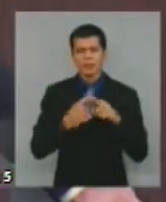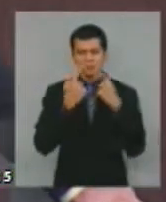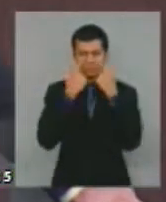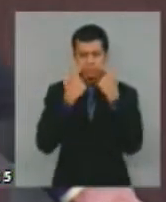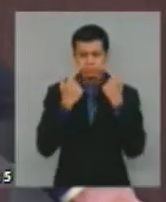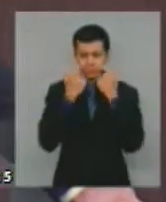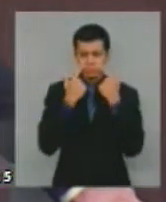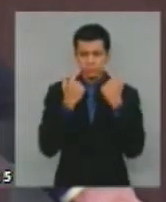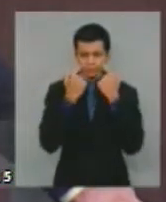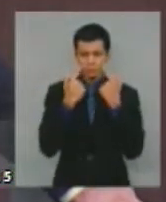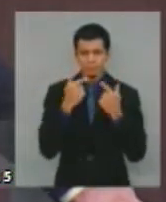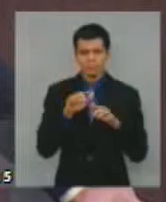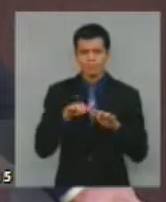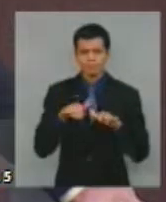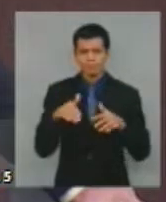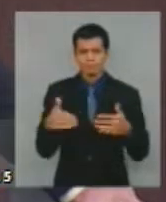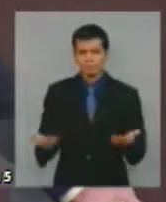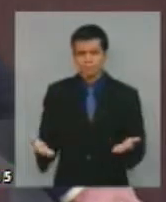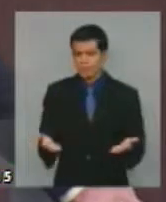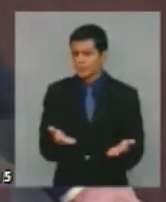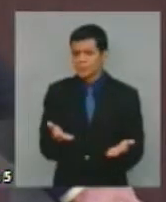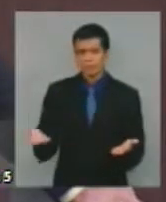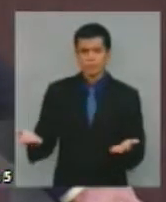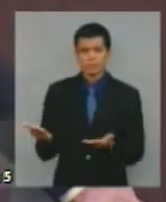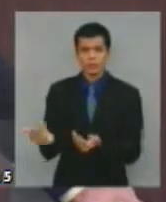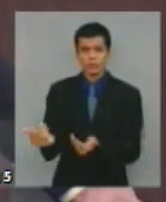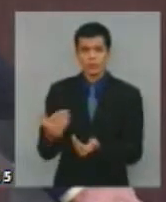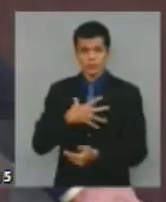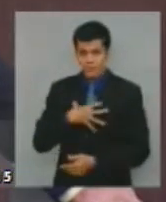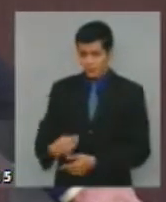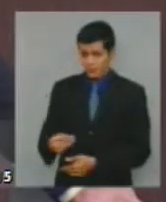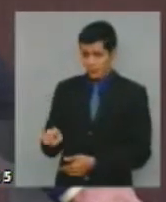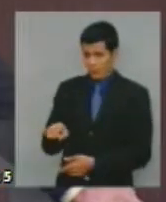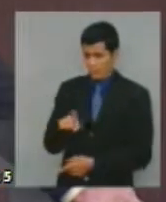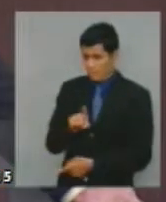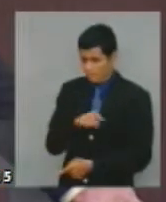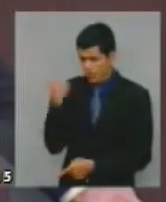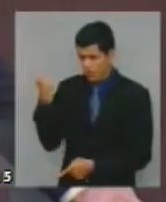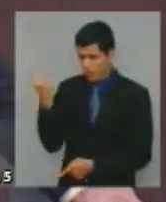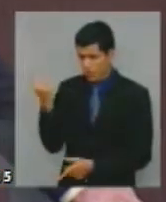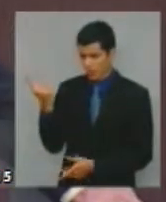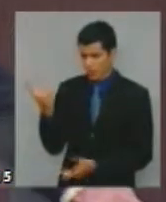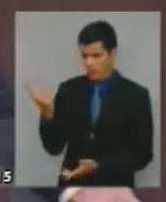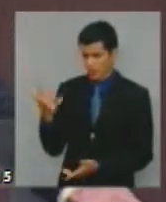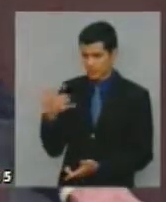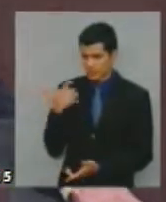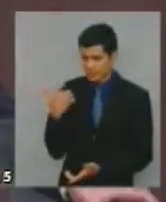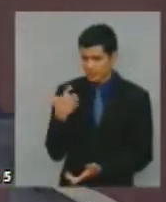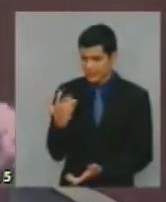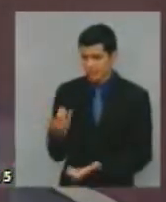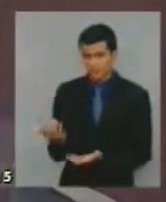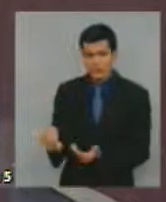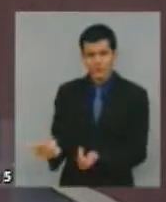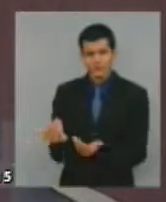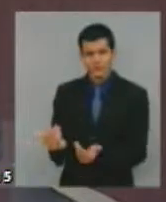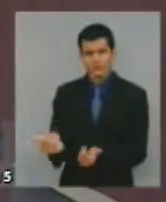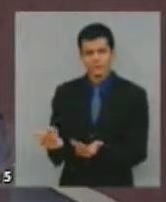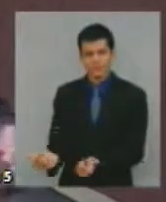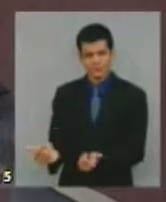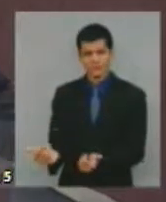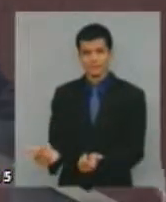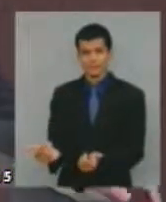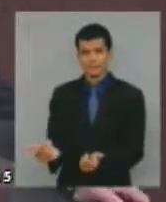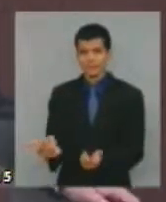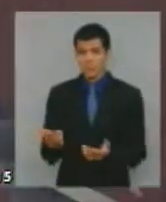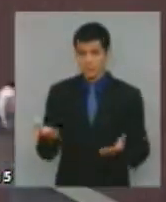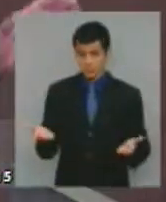Adolescentes, antes de completarem 18 anos de idade. O Brasil é hoje, de acordo com os dados